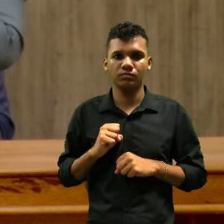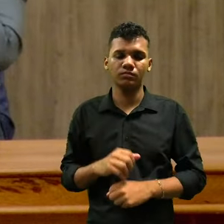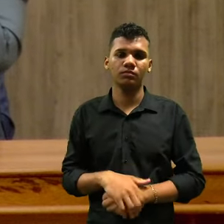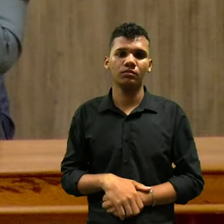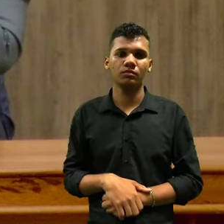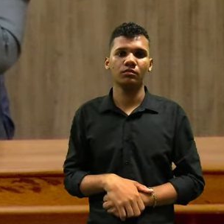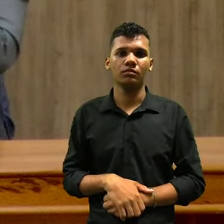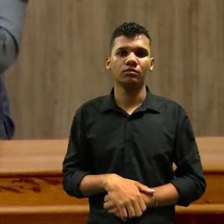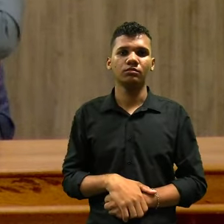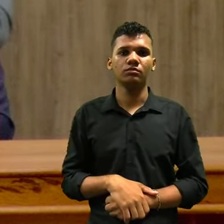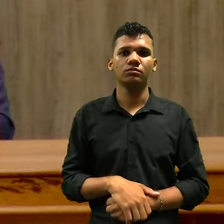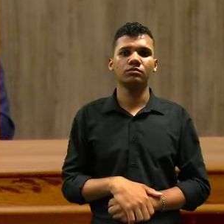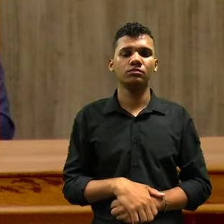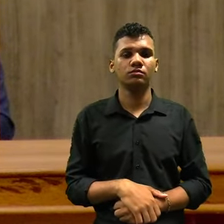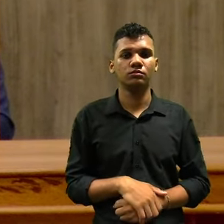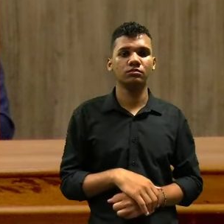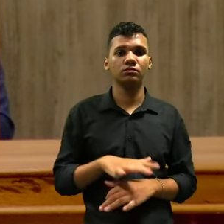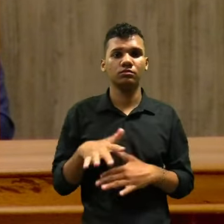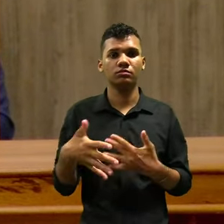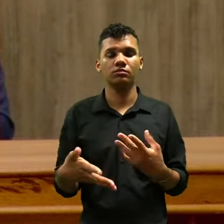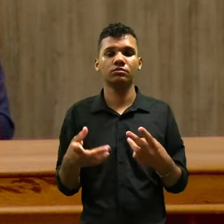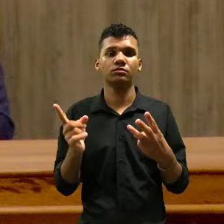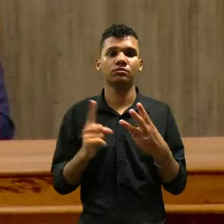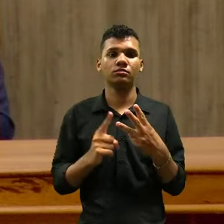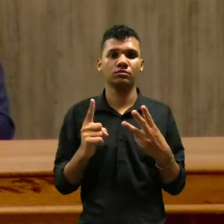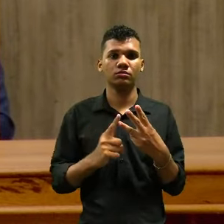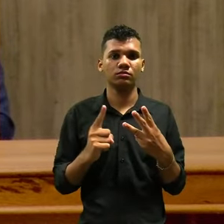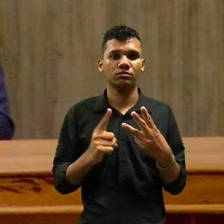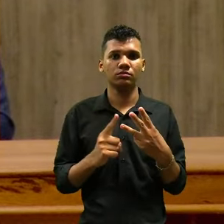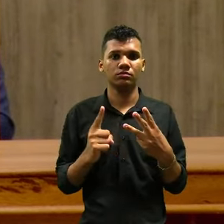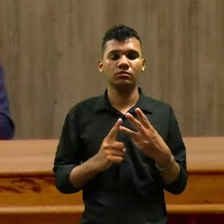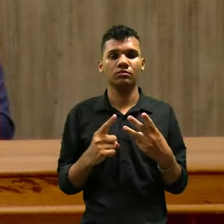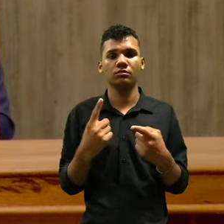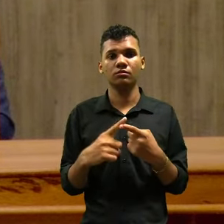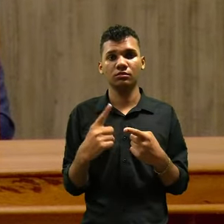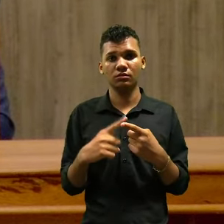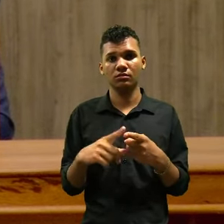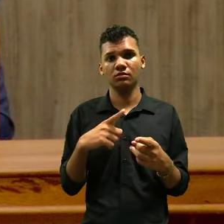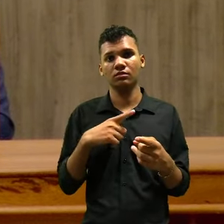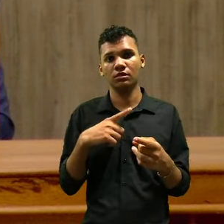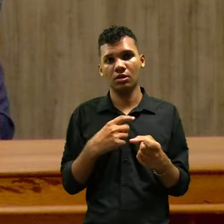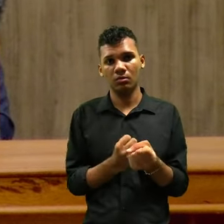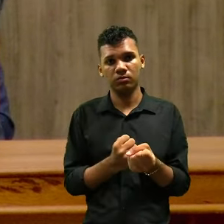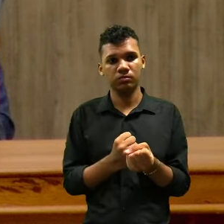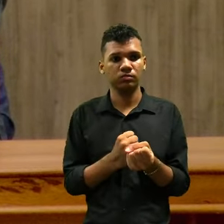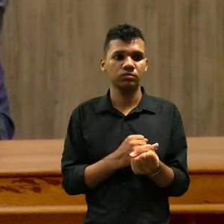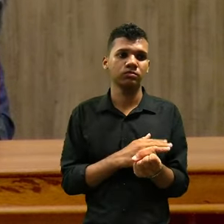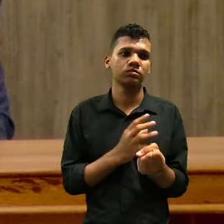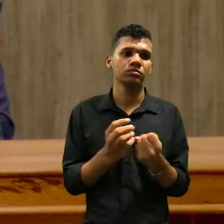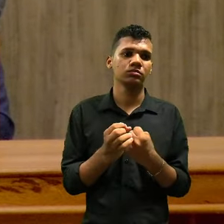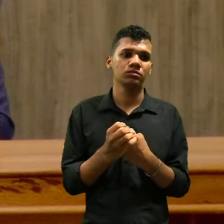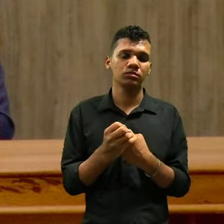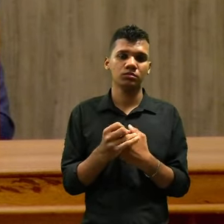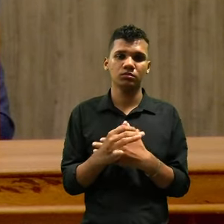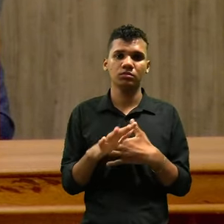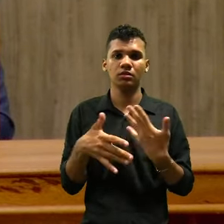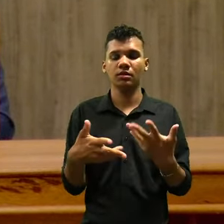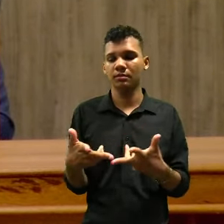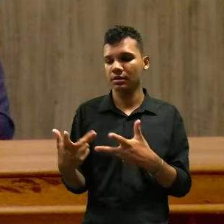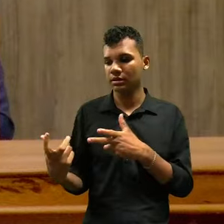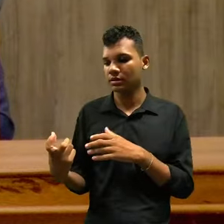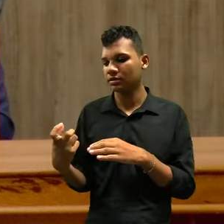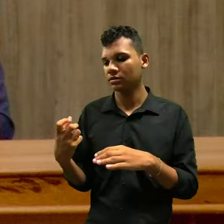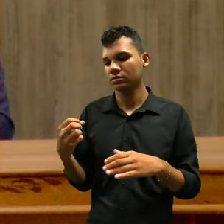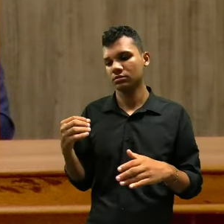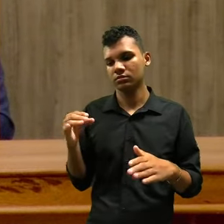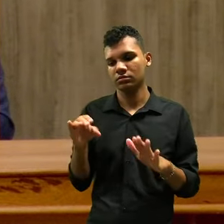infantil e a terceira Prim coisa é que tem as aí quando você vai para Marcos 12 30